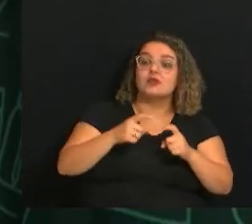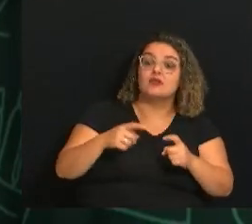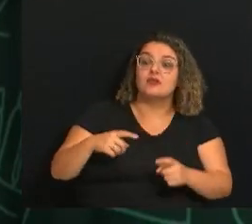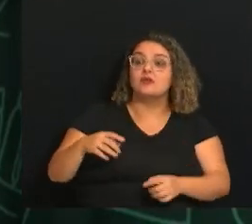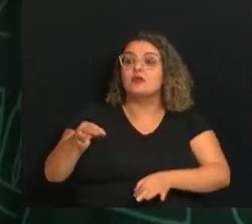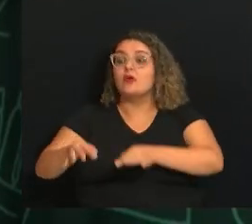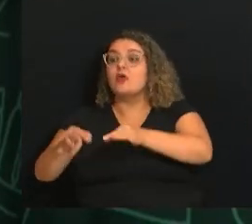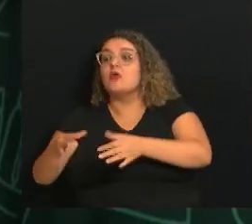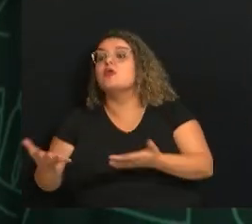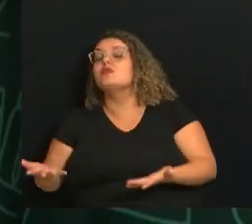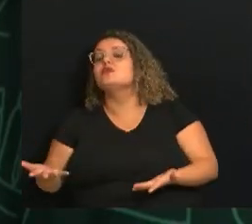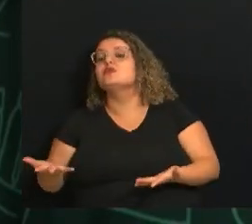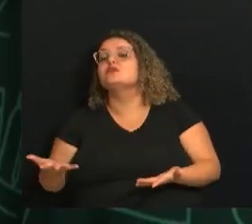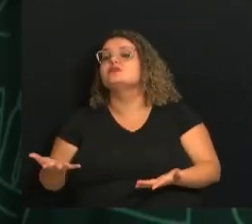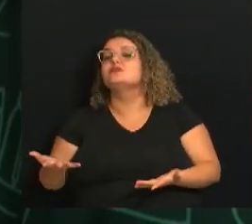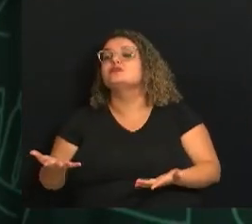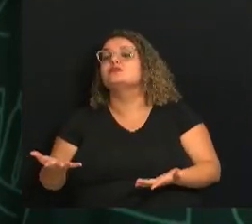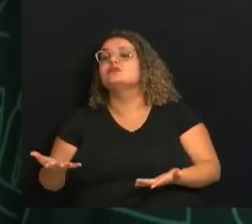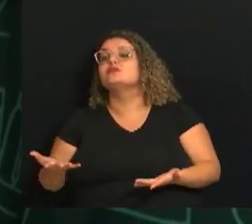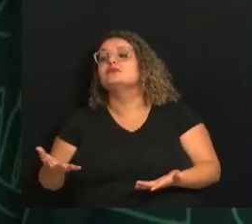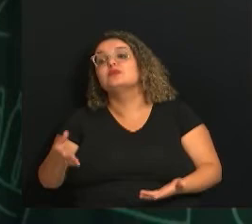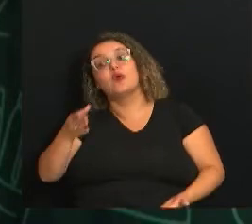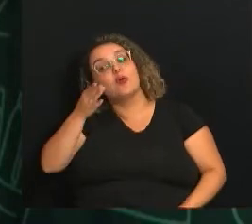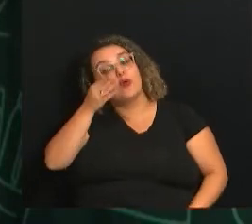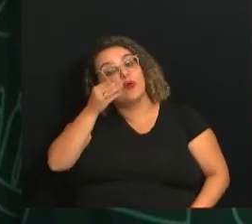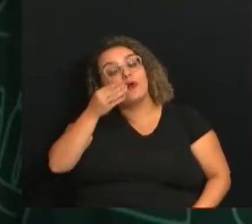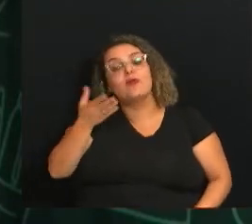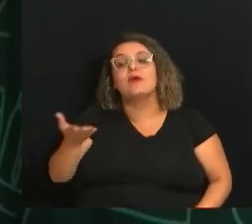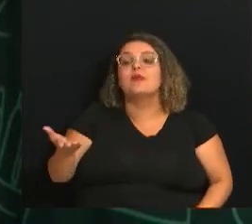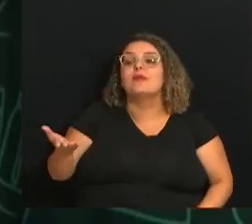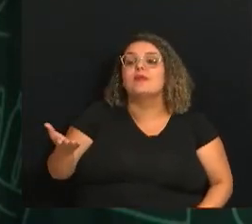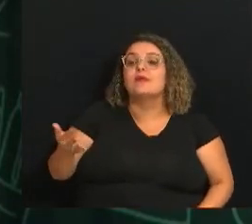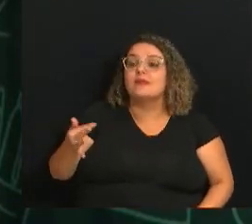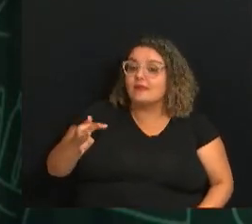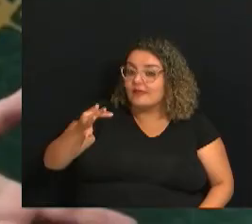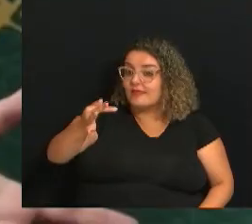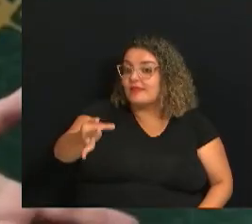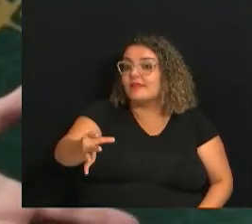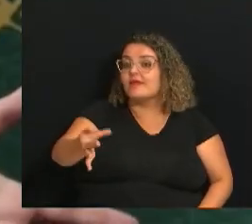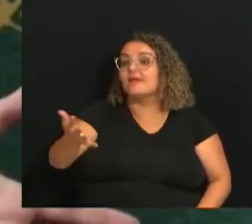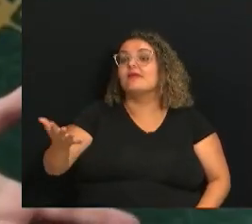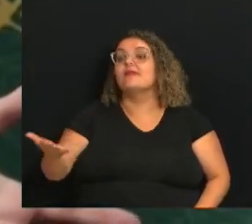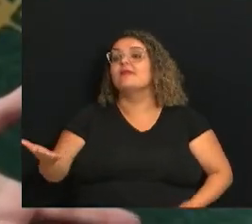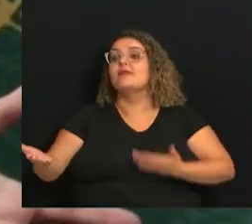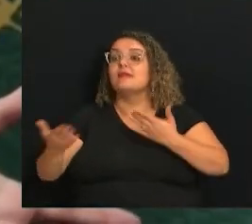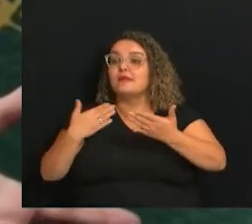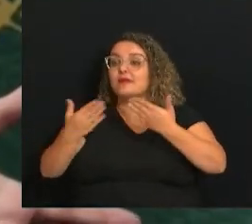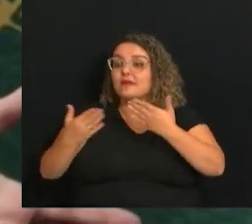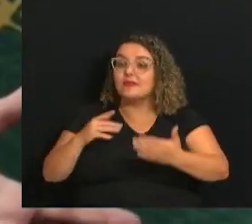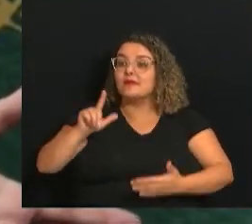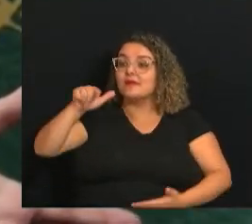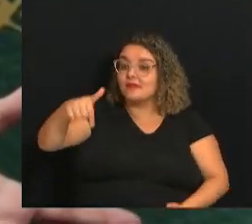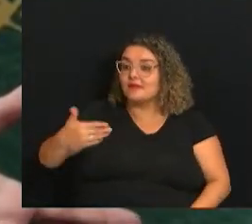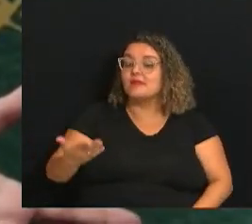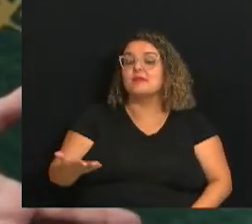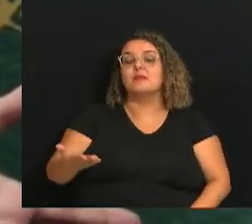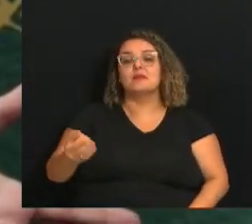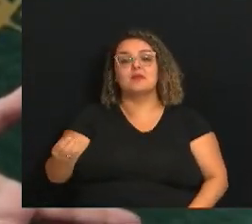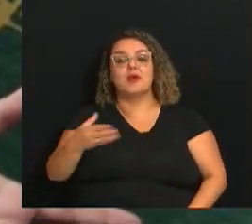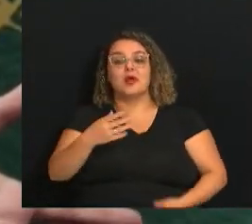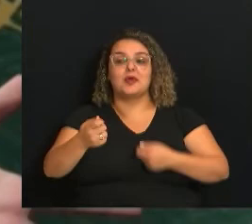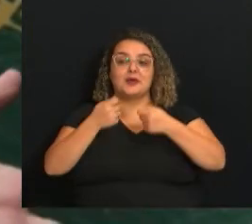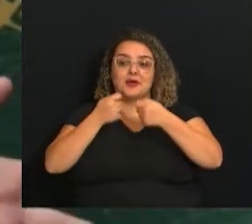juiz? Eu vou ficar curioso para saber isso aí, mas para frente a gente vai ter que bater um outro papo aqui, uma nova entrevista, viu,